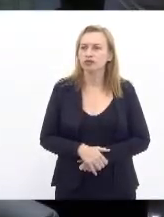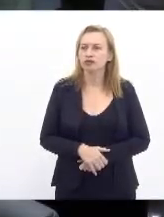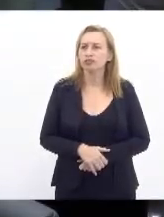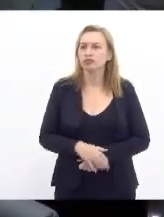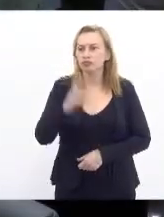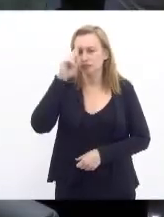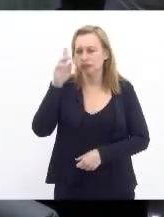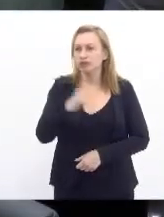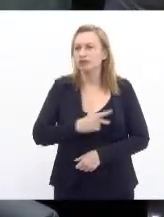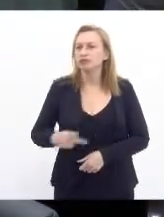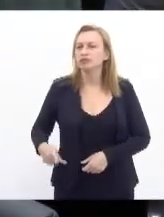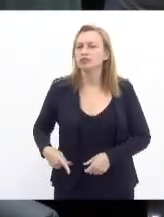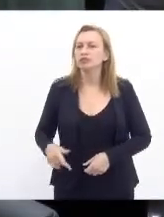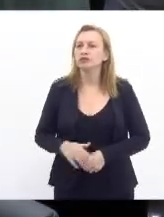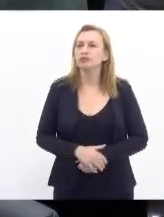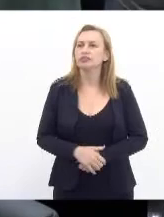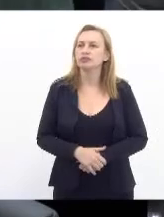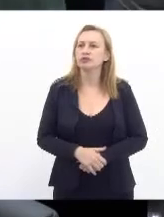Senhor presidente,